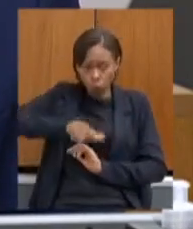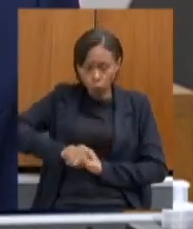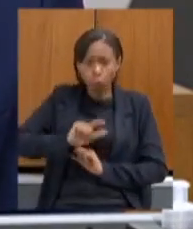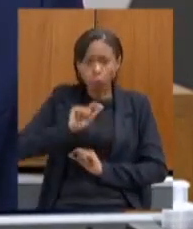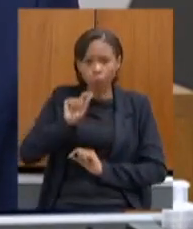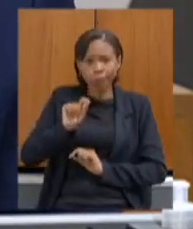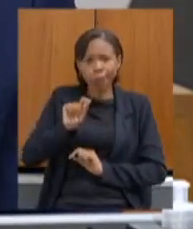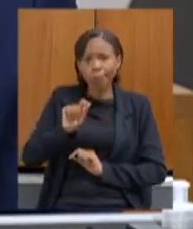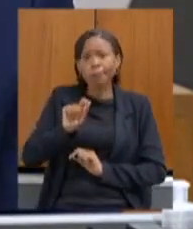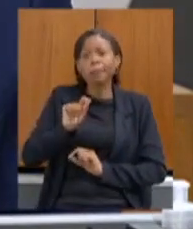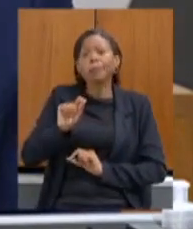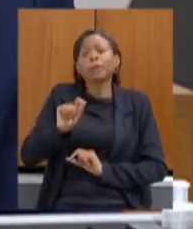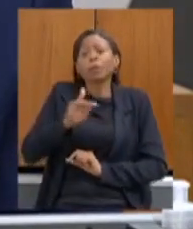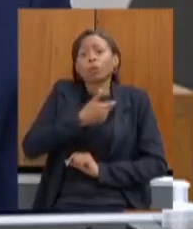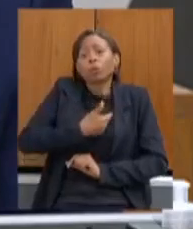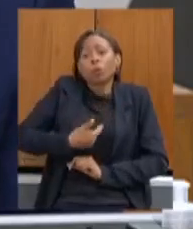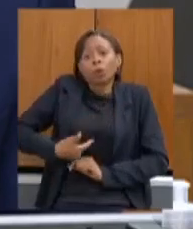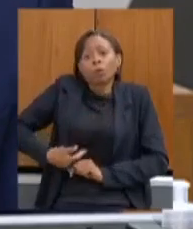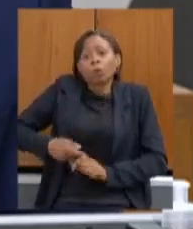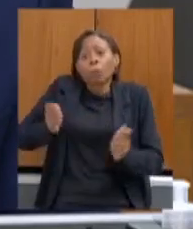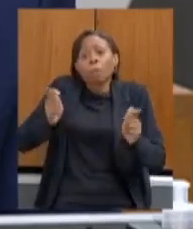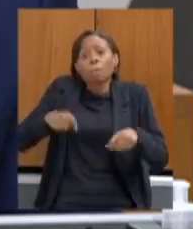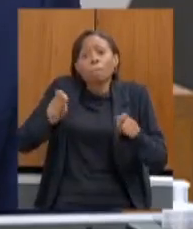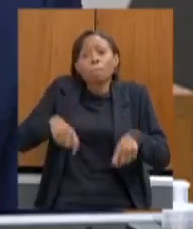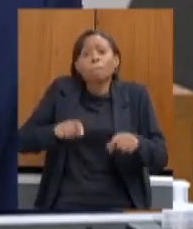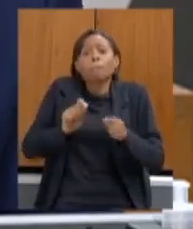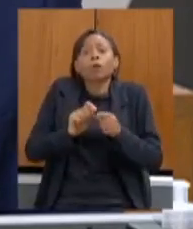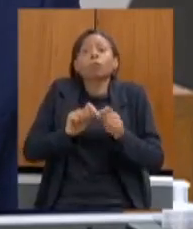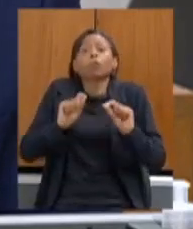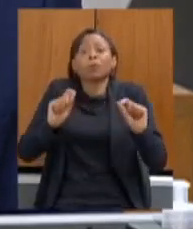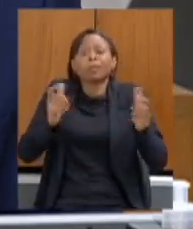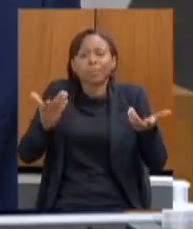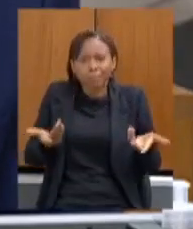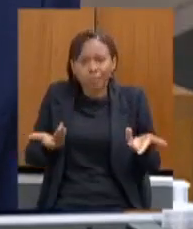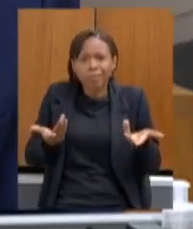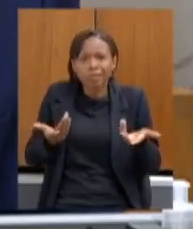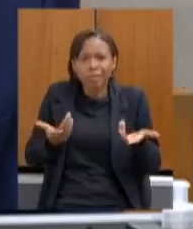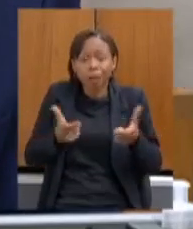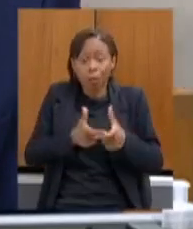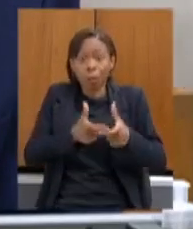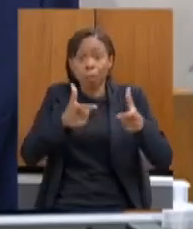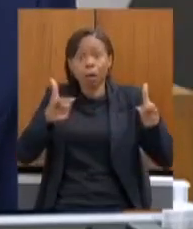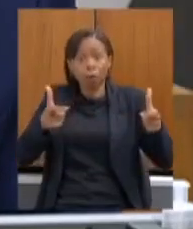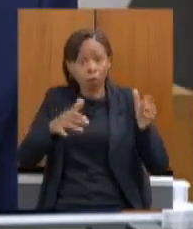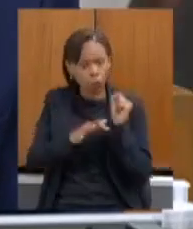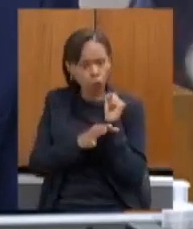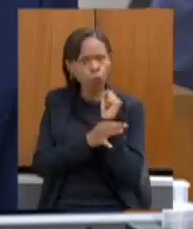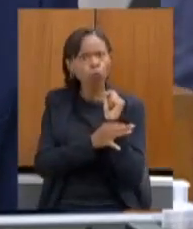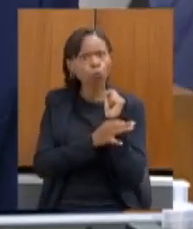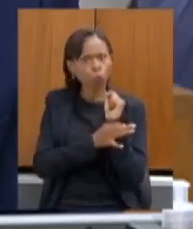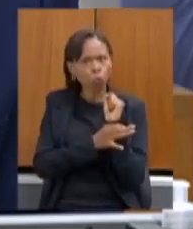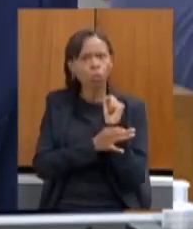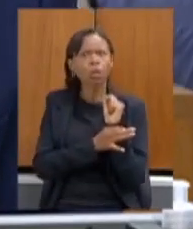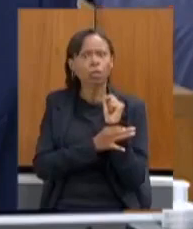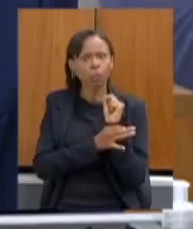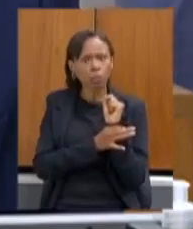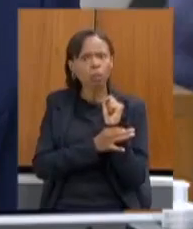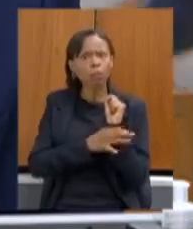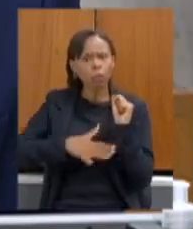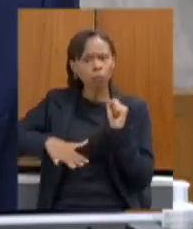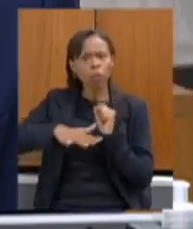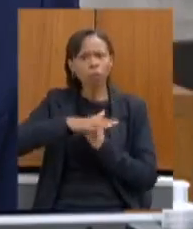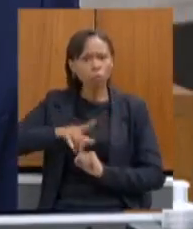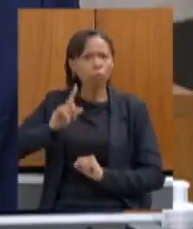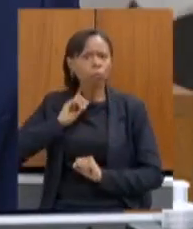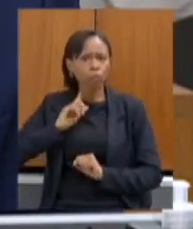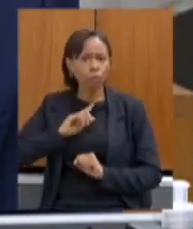o que está ao alcance deste governo. Nós podemos falar dos melhores índices de segurança pública do nosso Estado nos últimos 10 anos, podemos falar do